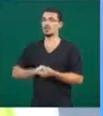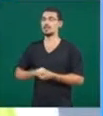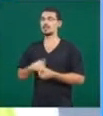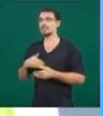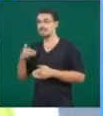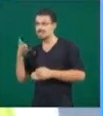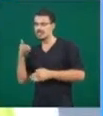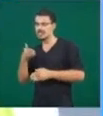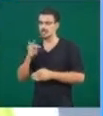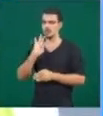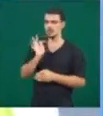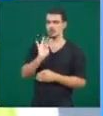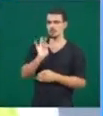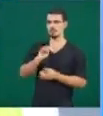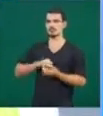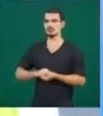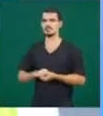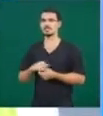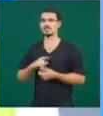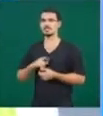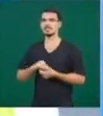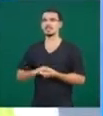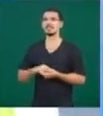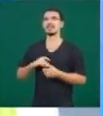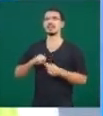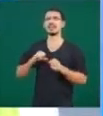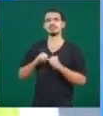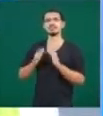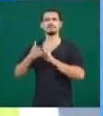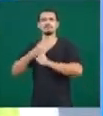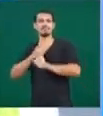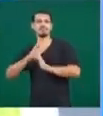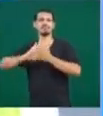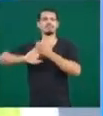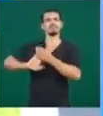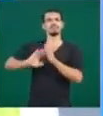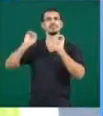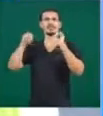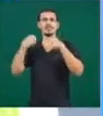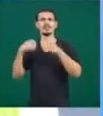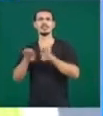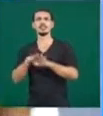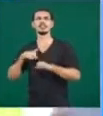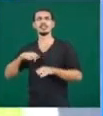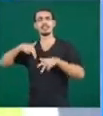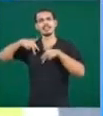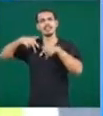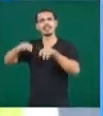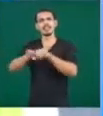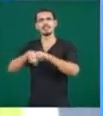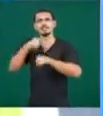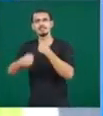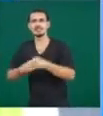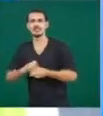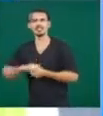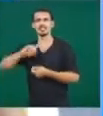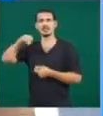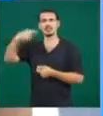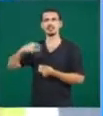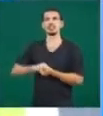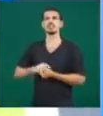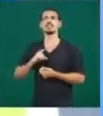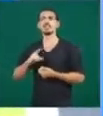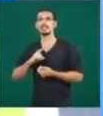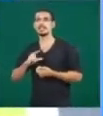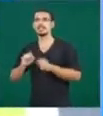do Tibere. Vai ter preparador físico, vai ter caminhada e corrida, café da manhã depois, para a gente